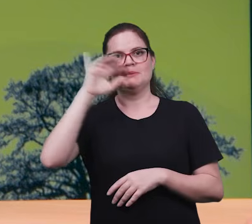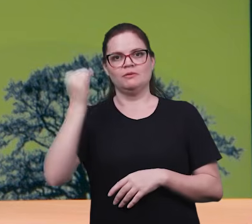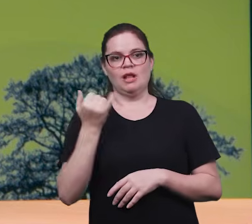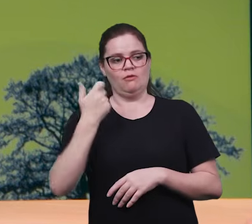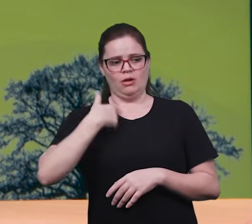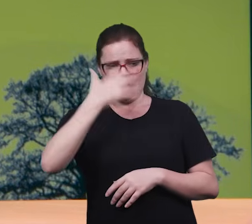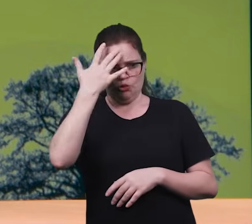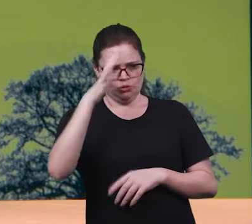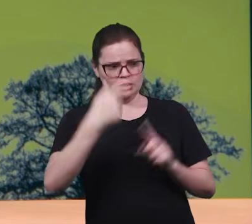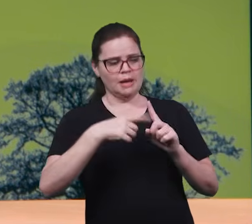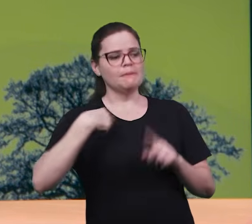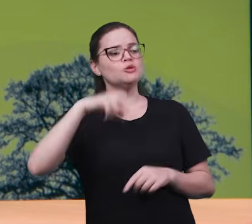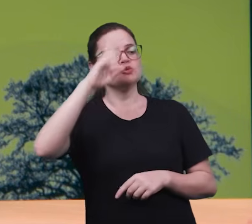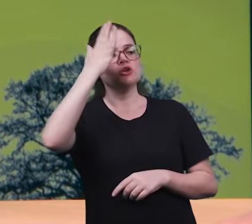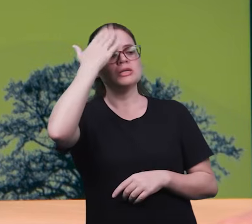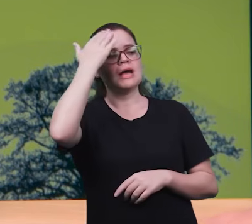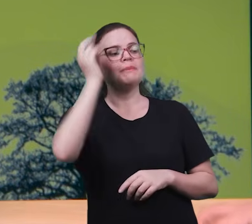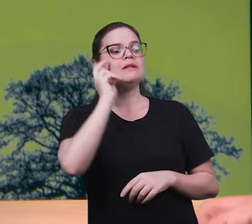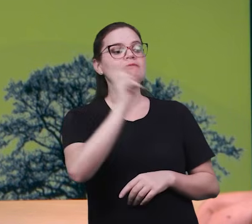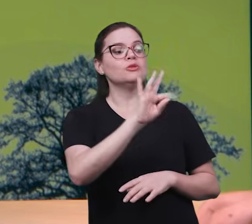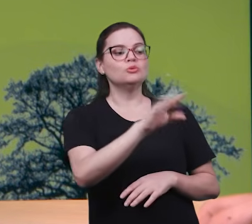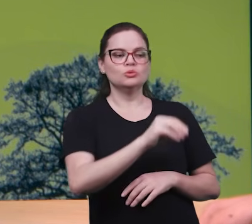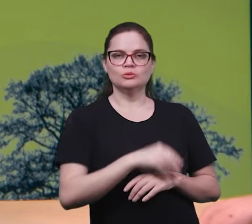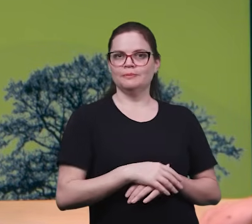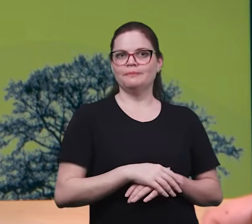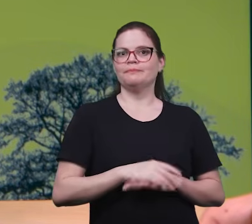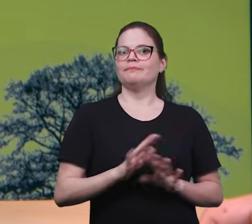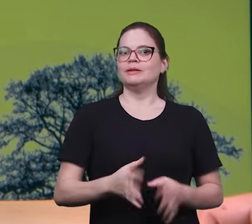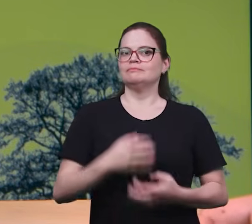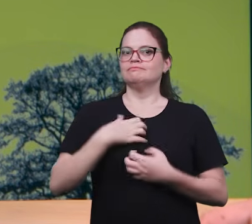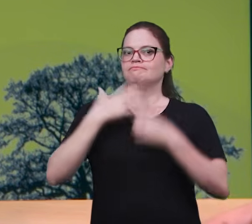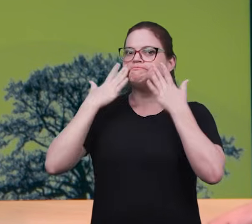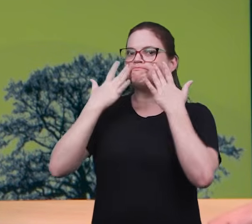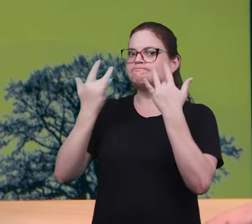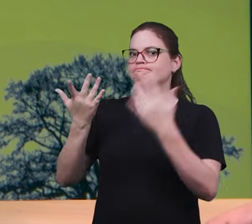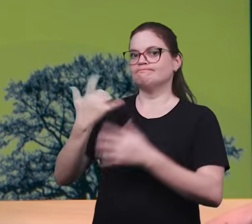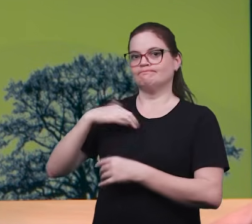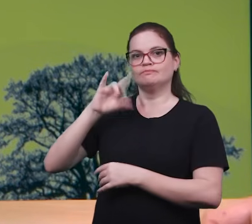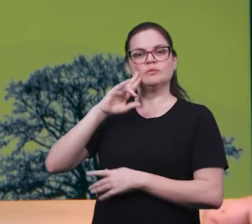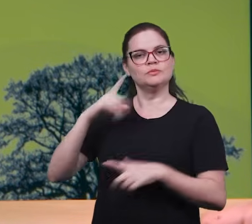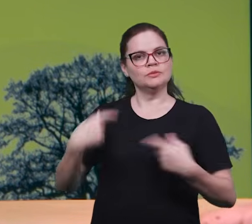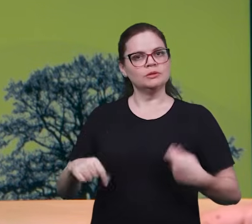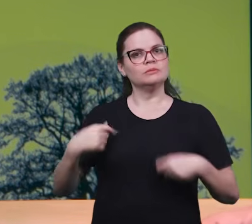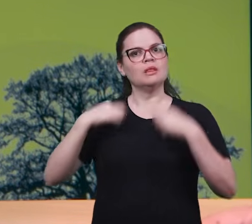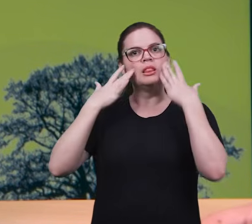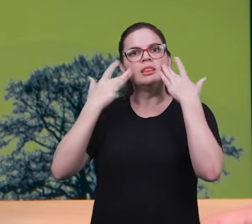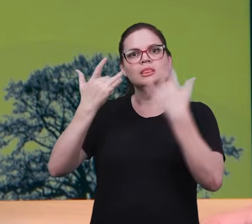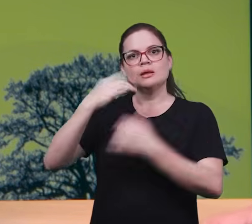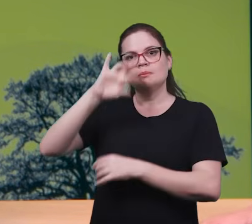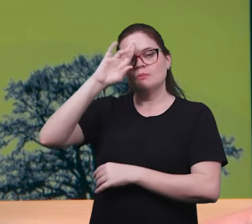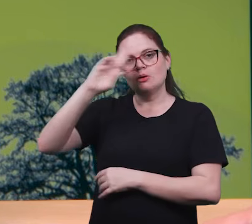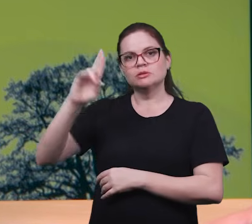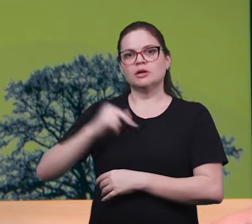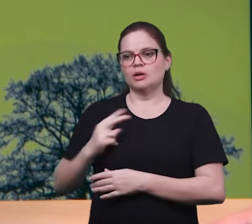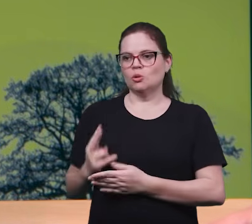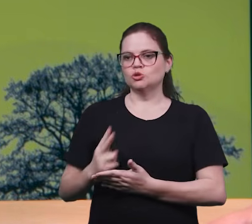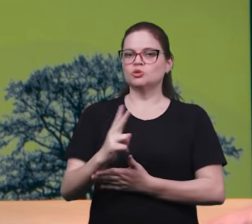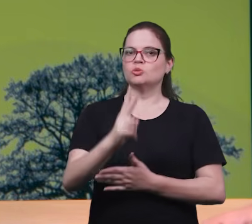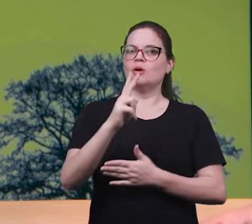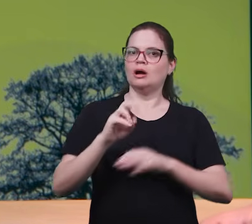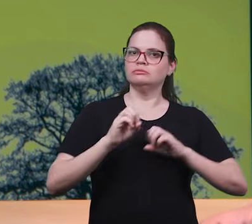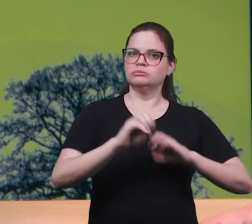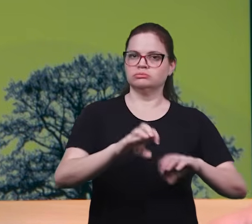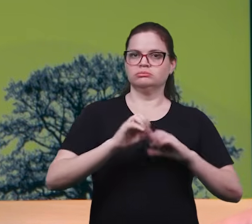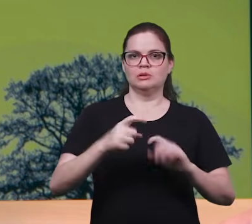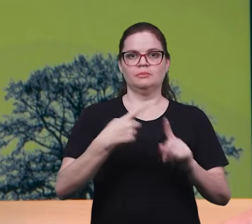vê todas as coisas. Isso traz um temor, e nós precisamos ter esse temor e passar esse temor adiante. Então, quando a